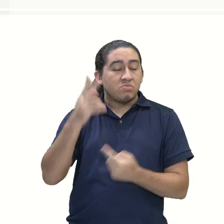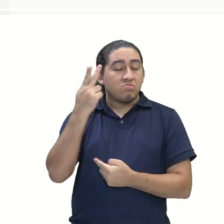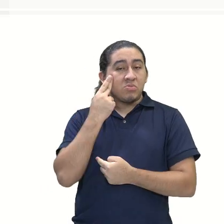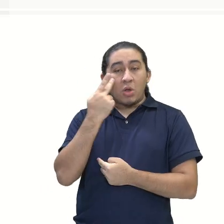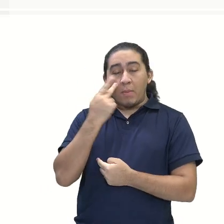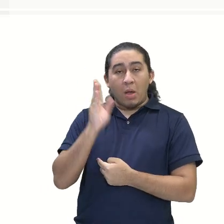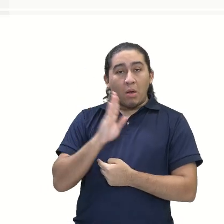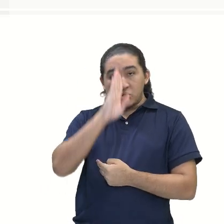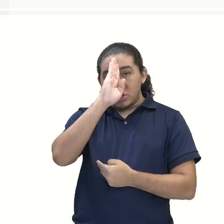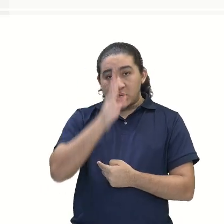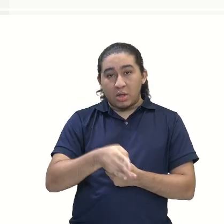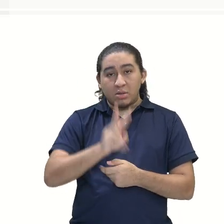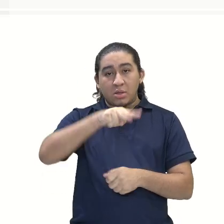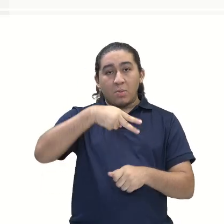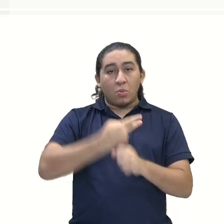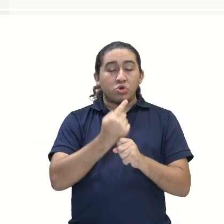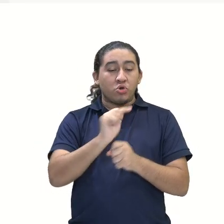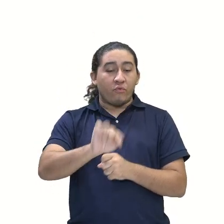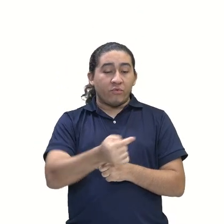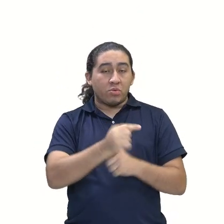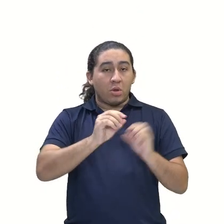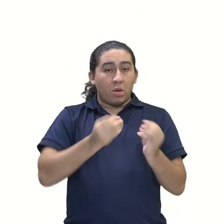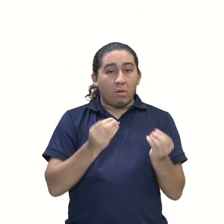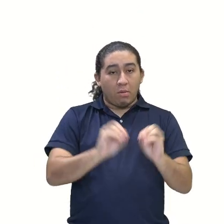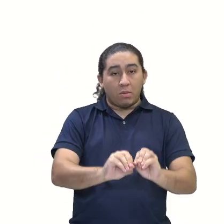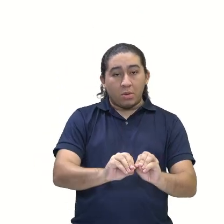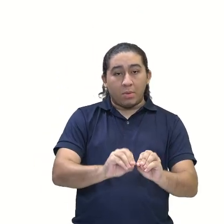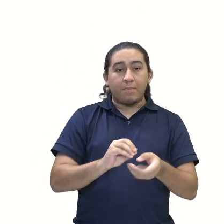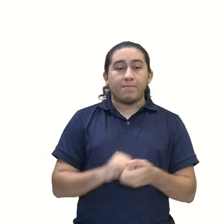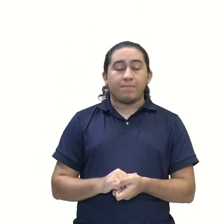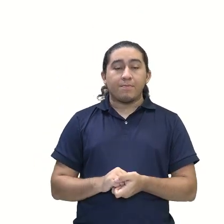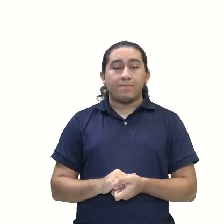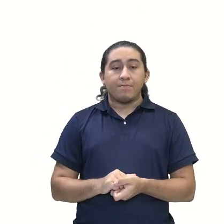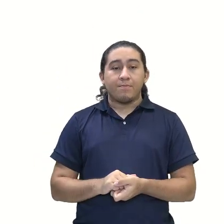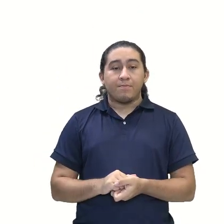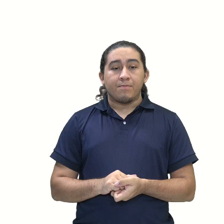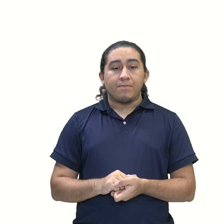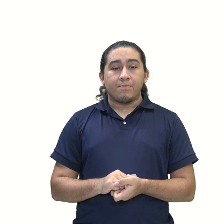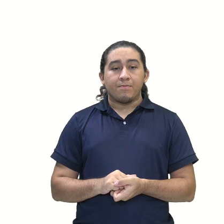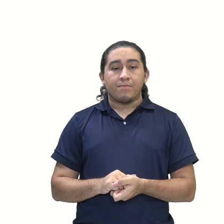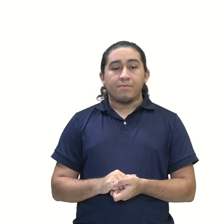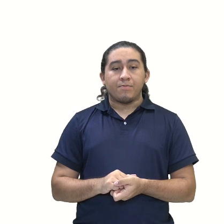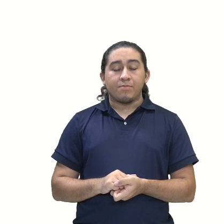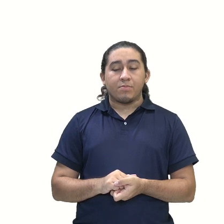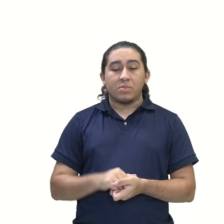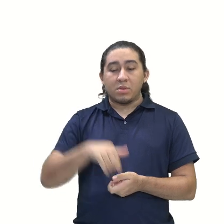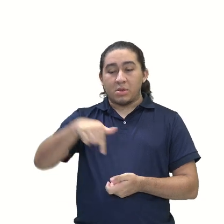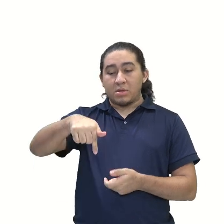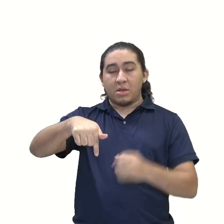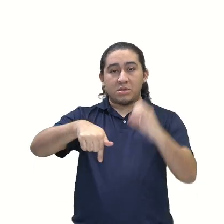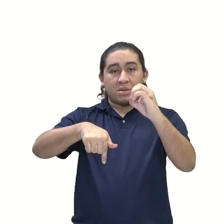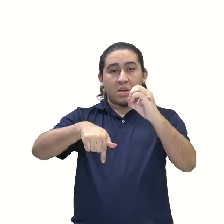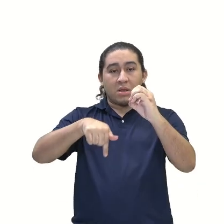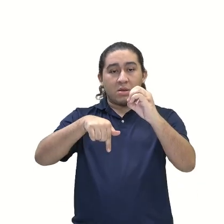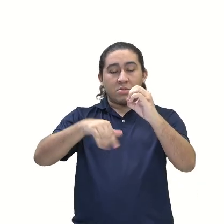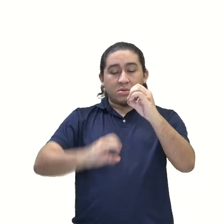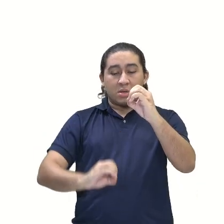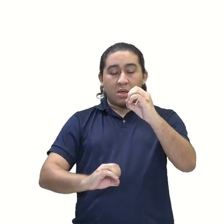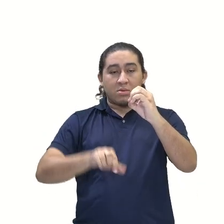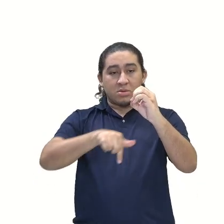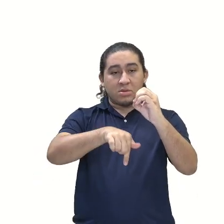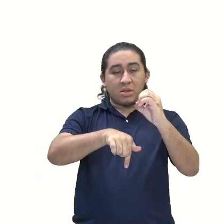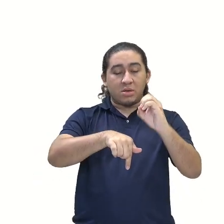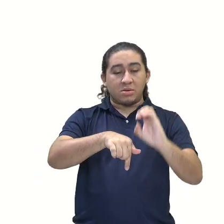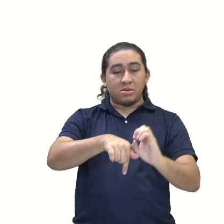e depois a gente soma, certo? Então, vai ficar 0 vezes 7 é 0, 0 vezes 7 é